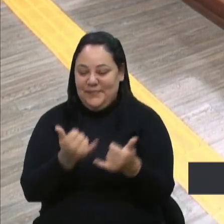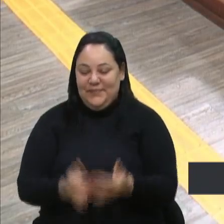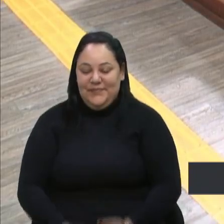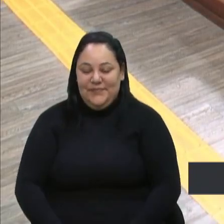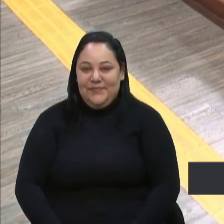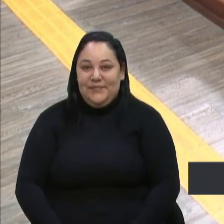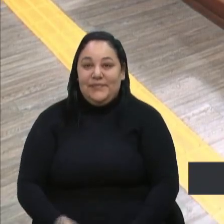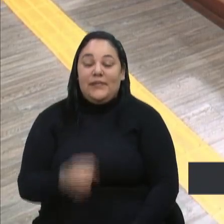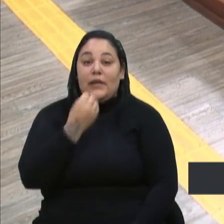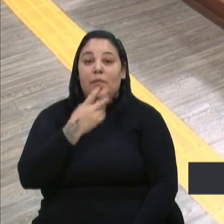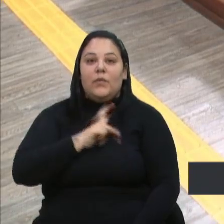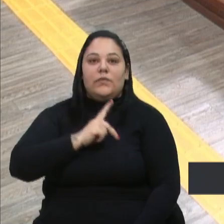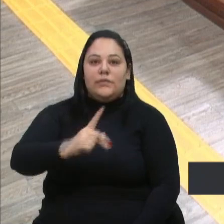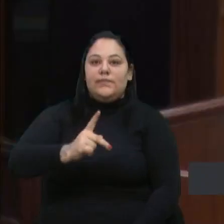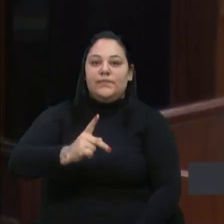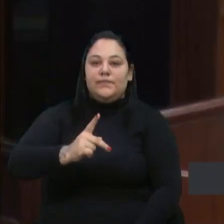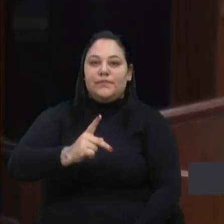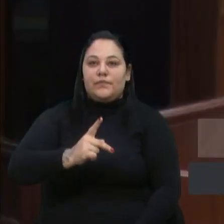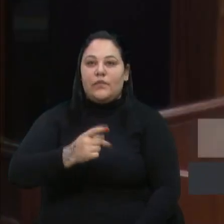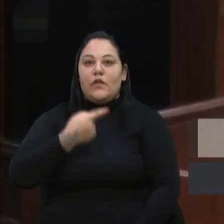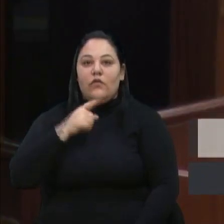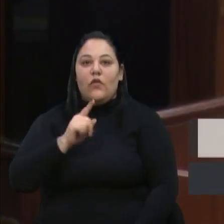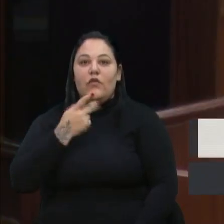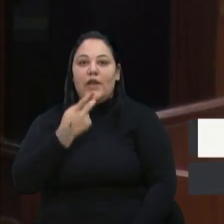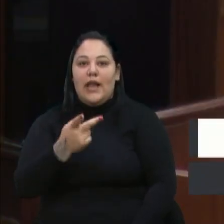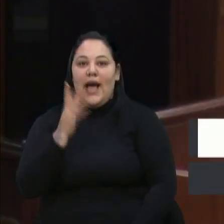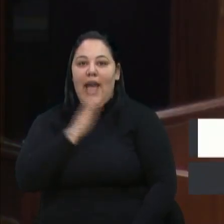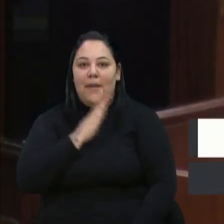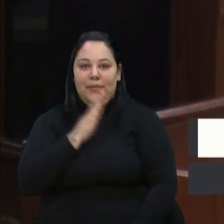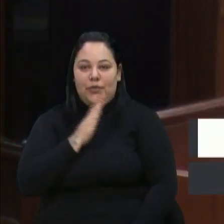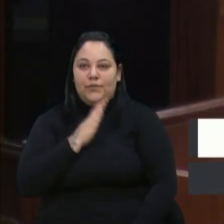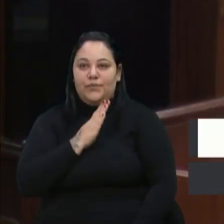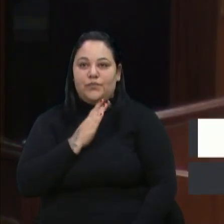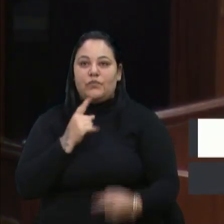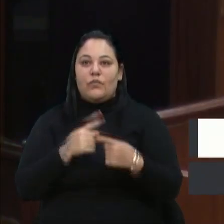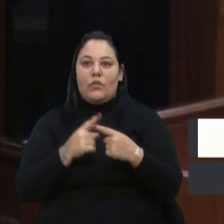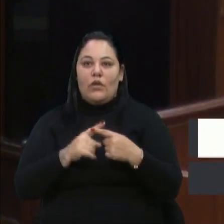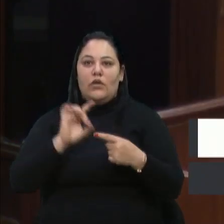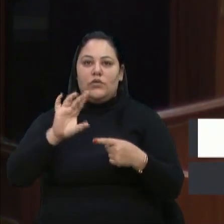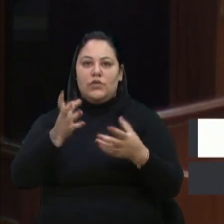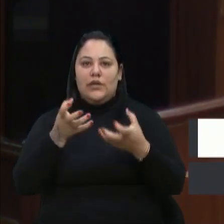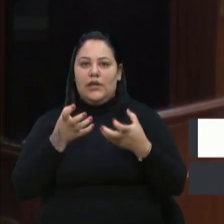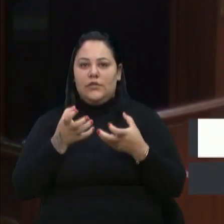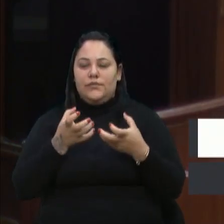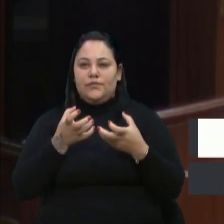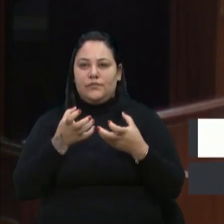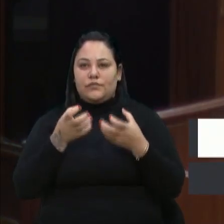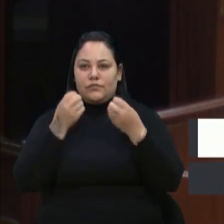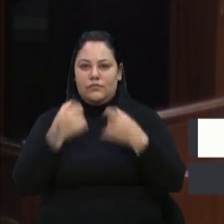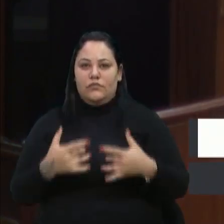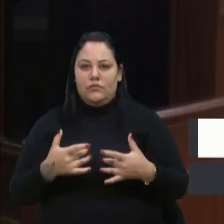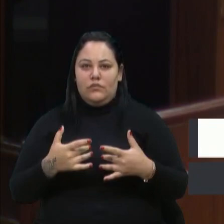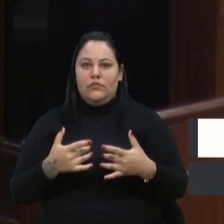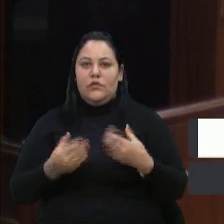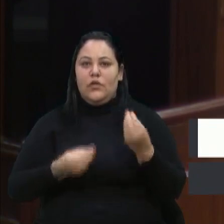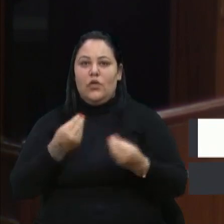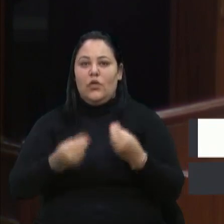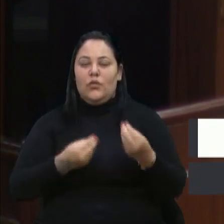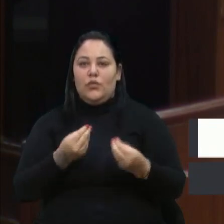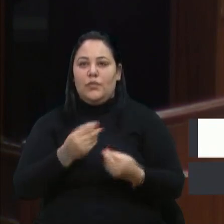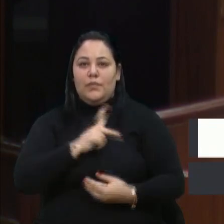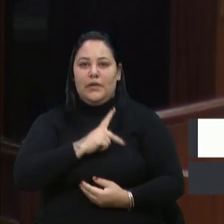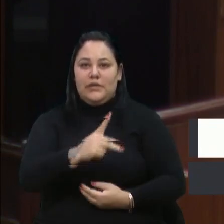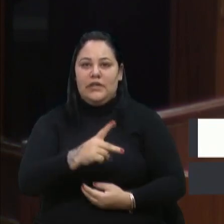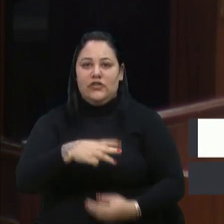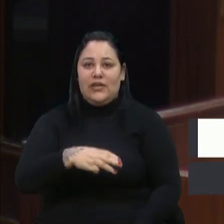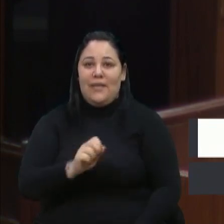Bom, presidente, eu serei breve, até porque tem essas declarações, mas eu quero só comentar, enquanto presidente da Frente Parlamentar A Mais